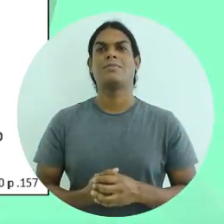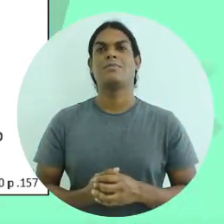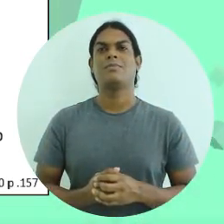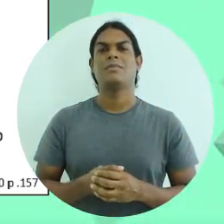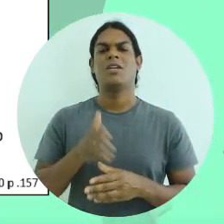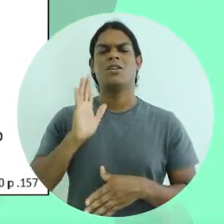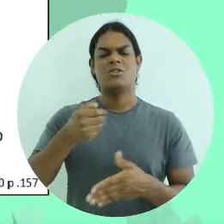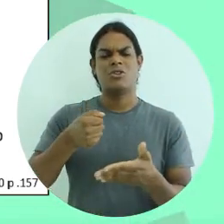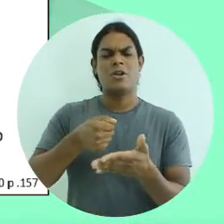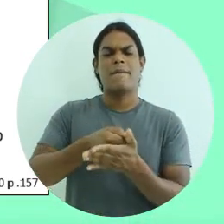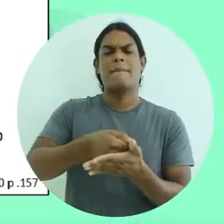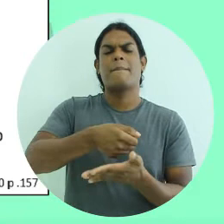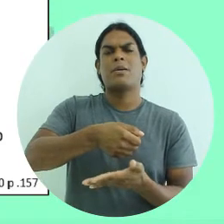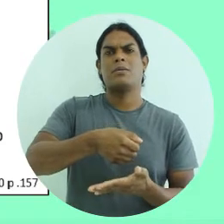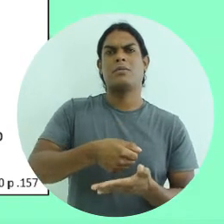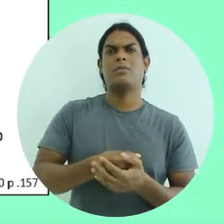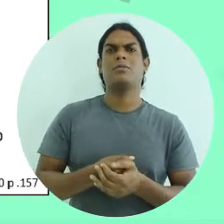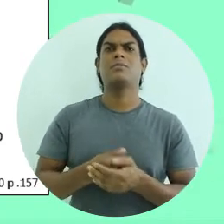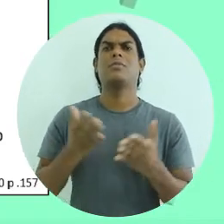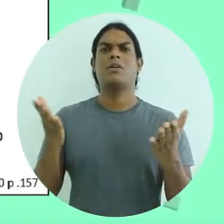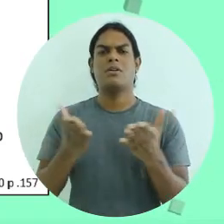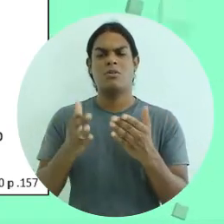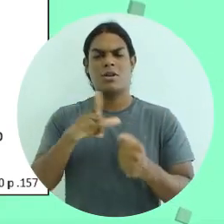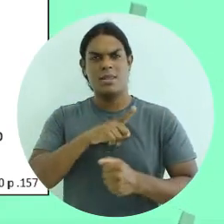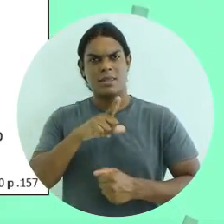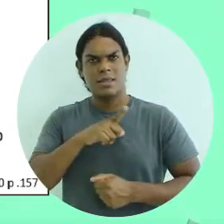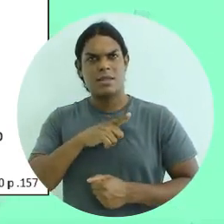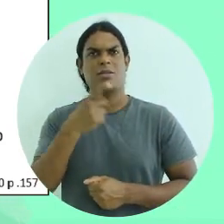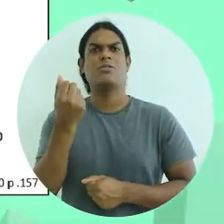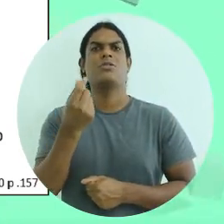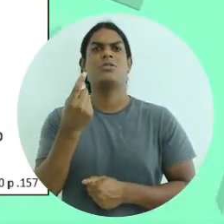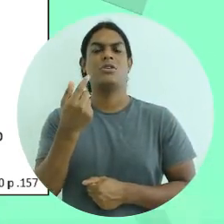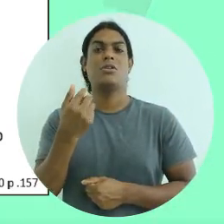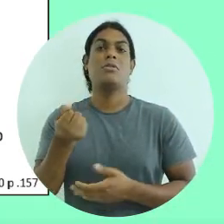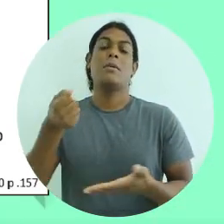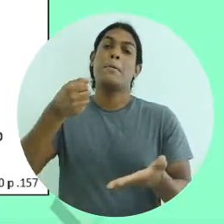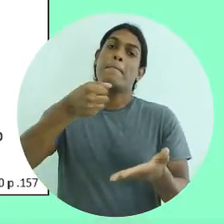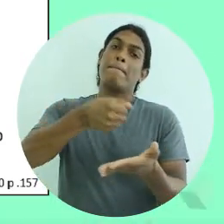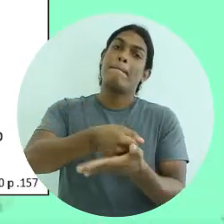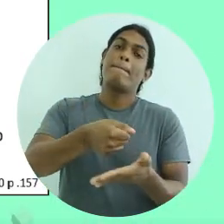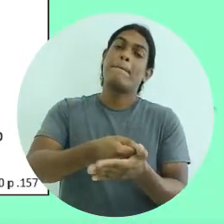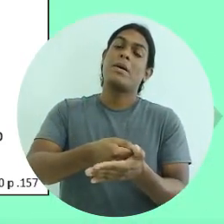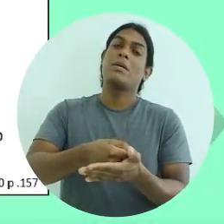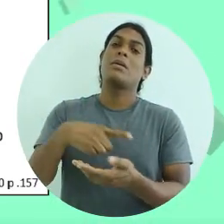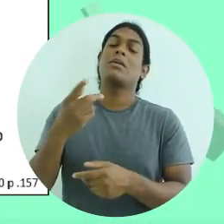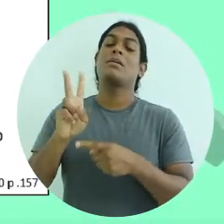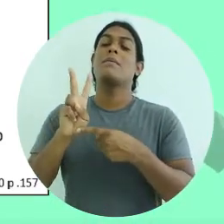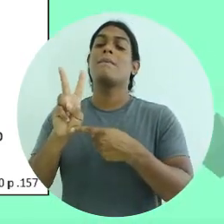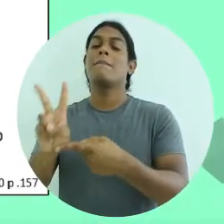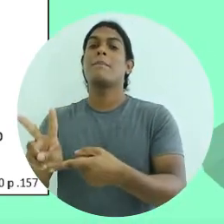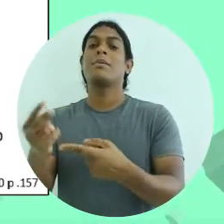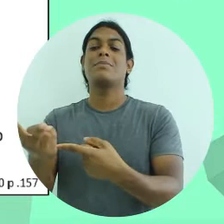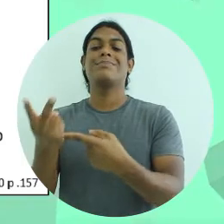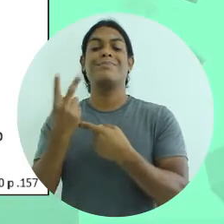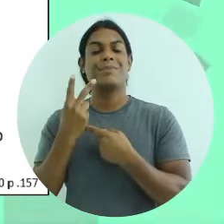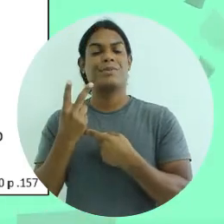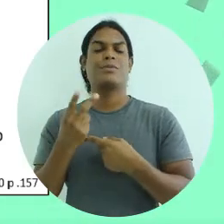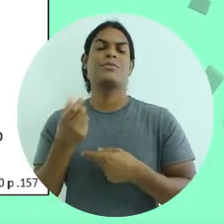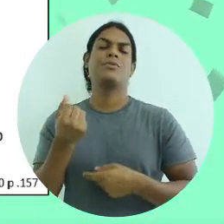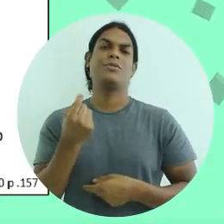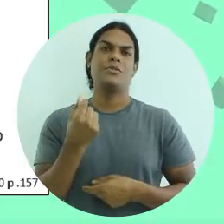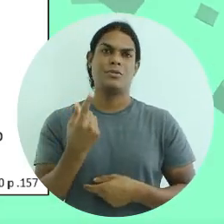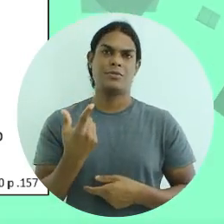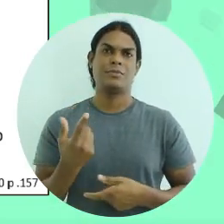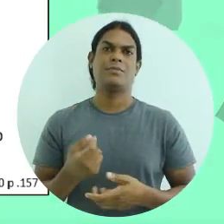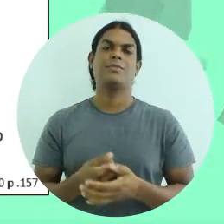a dívida do exportador, agora ele já tem dinheiro para pagar a quem ele pediu um empréstimo no mercado